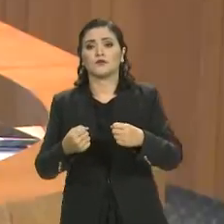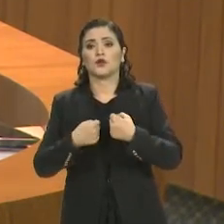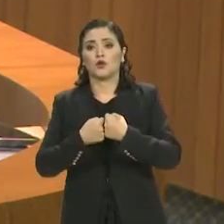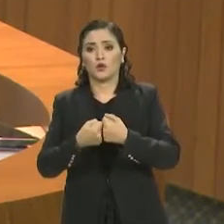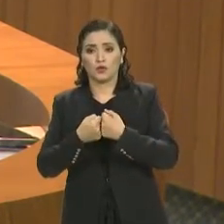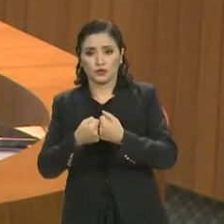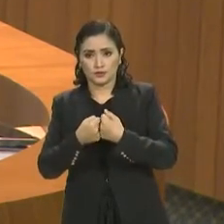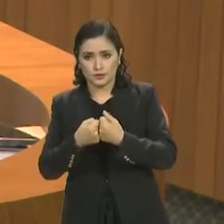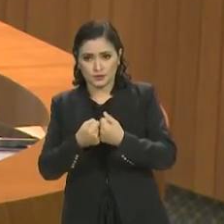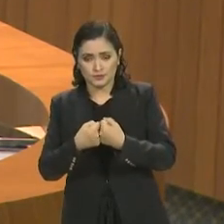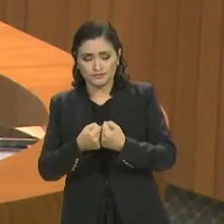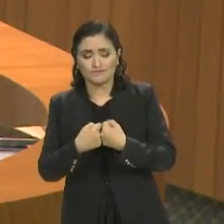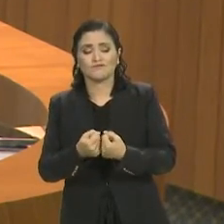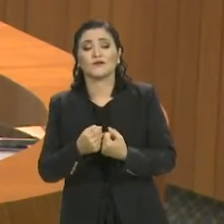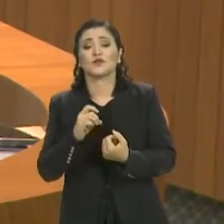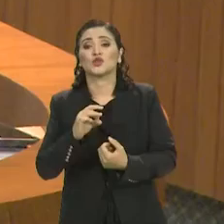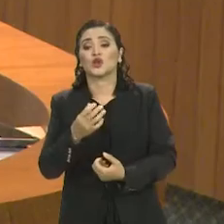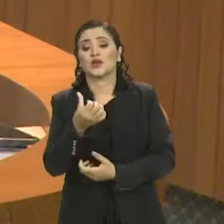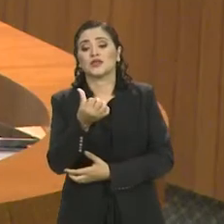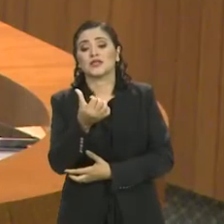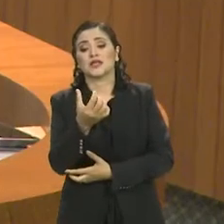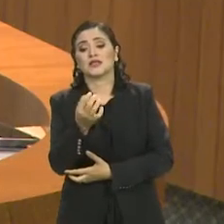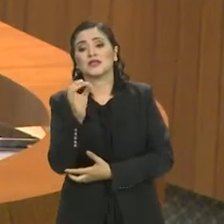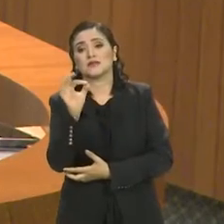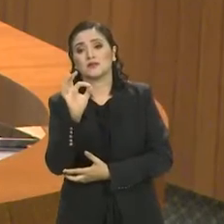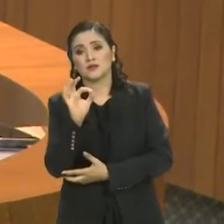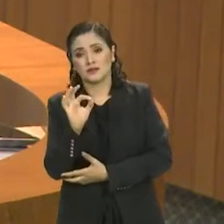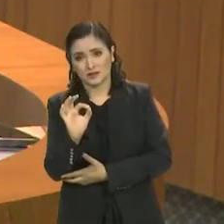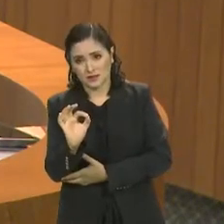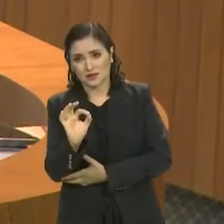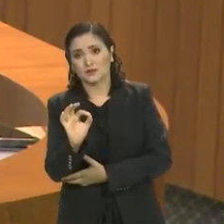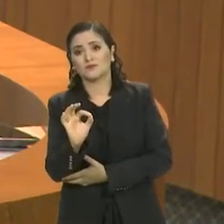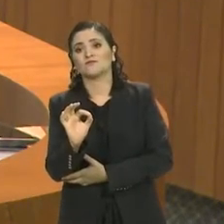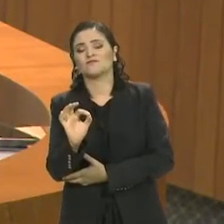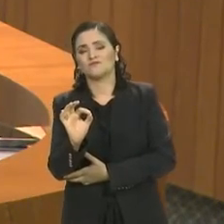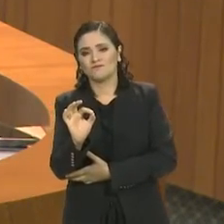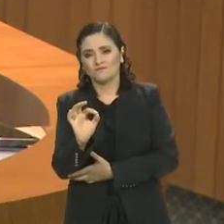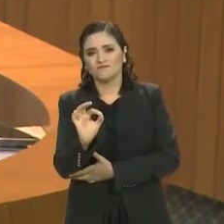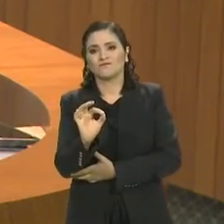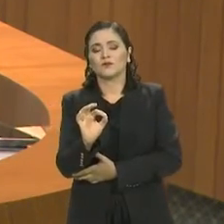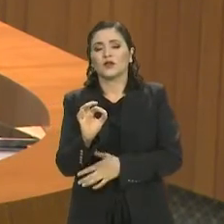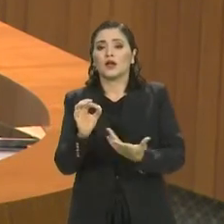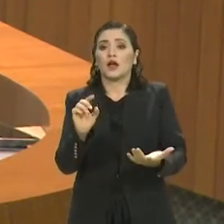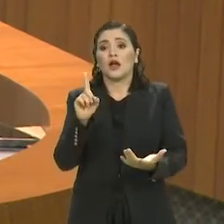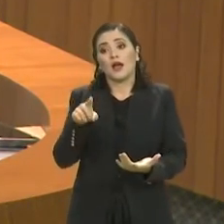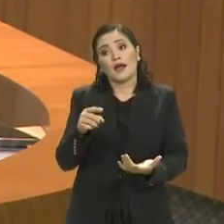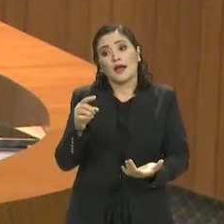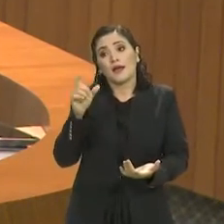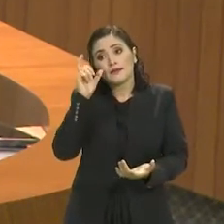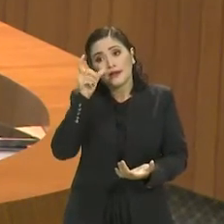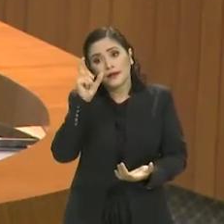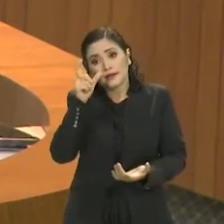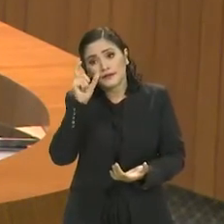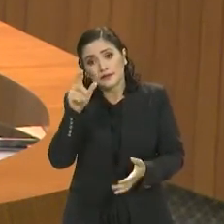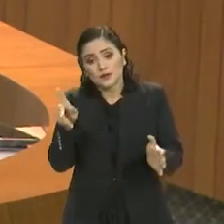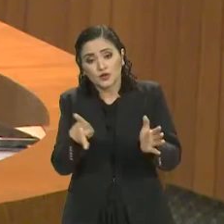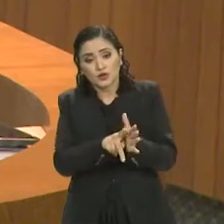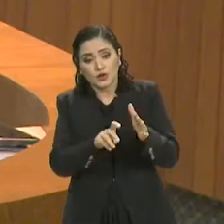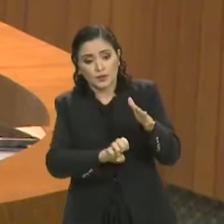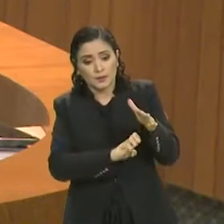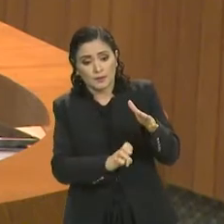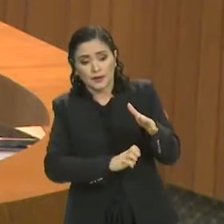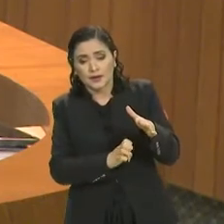São Luís. É uma greve que é interessante para o empresário, porque ele reduz o gasto dele, o custo operacional, e os